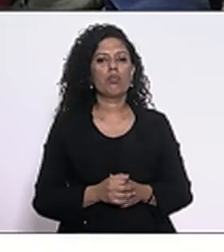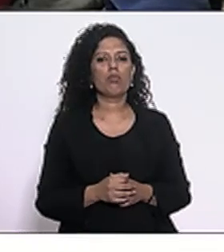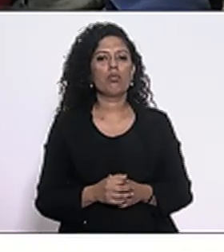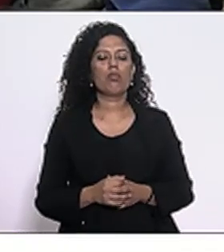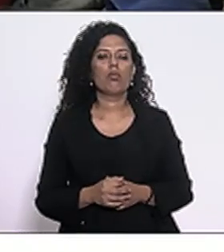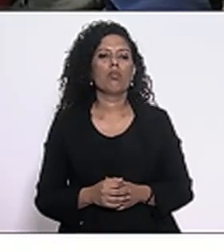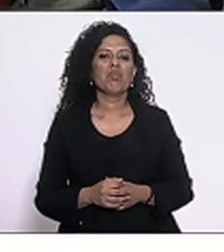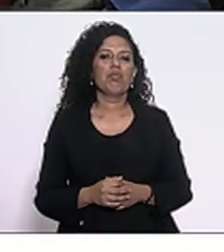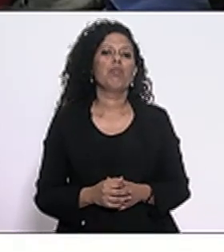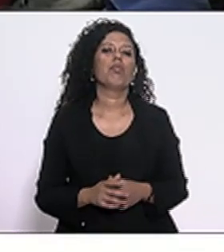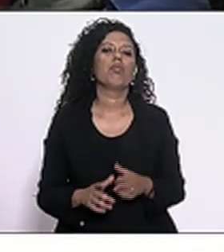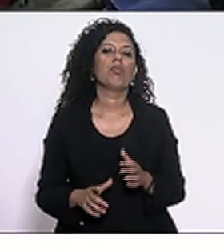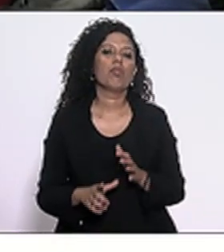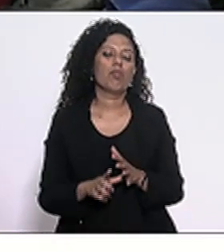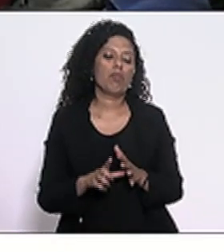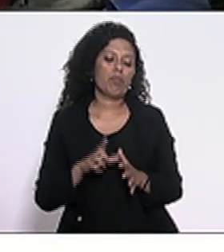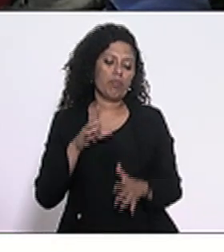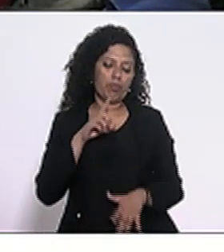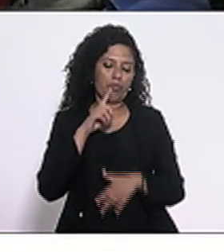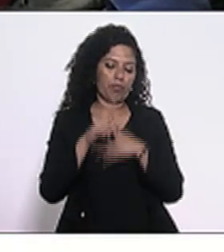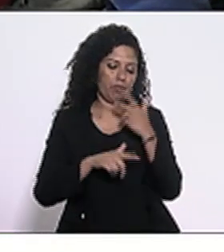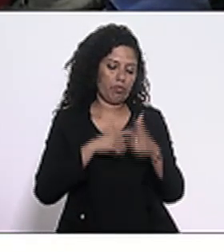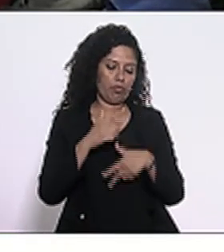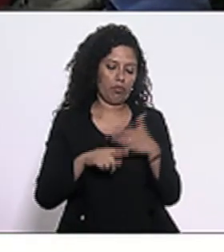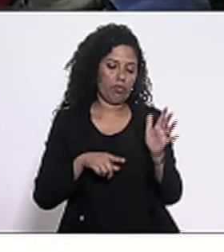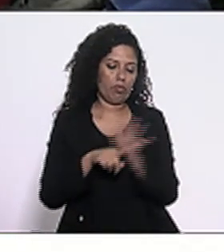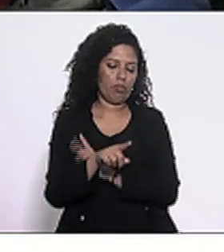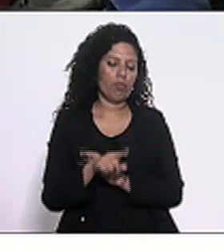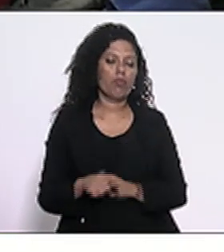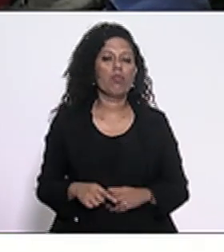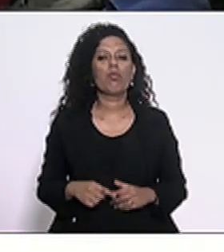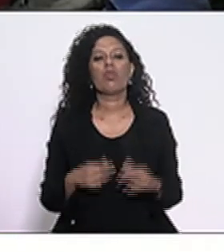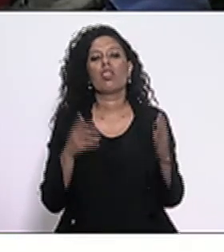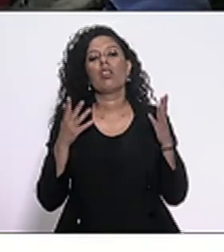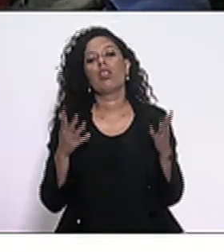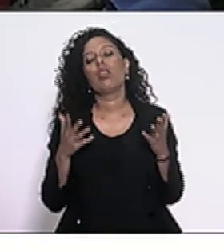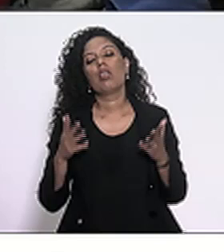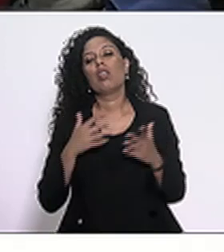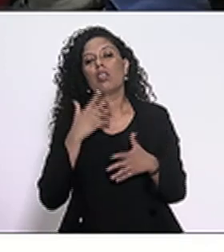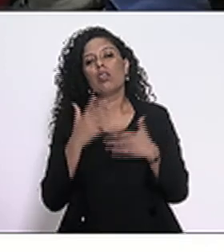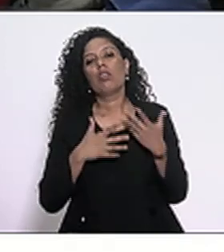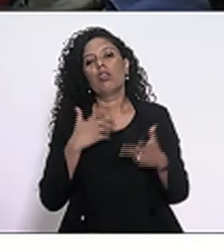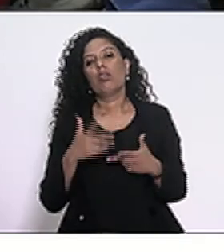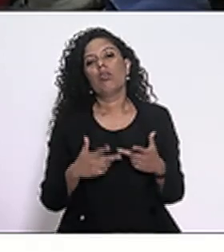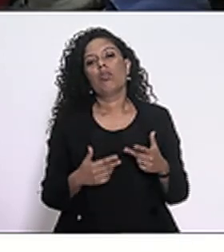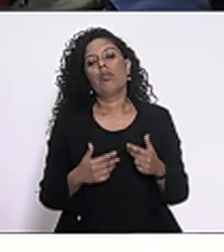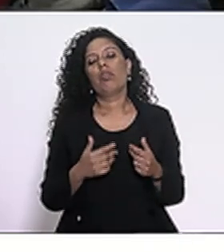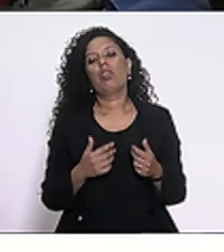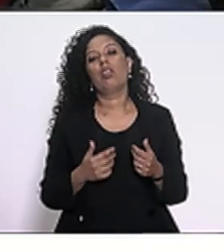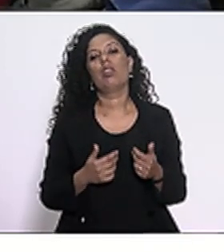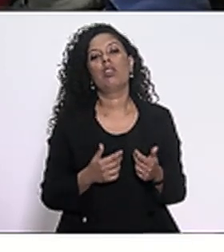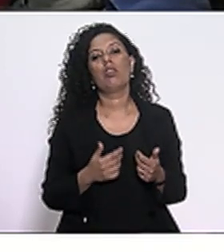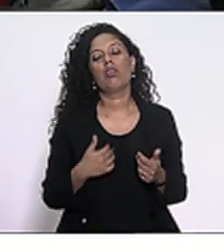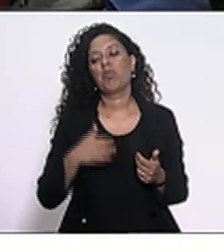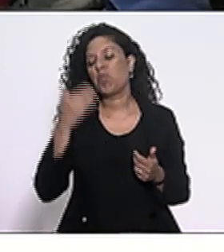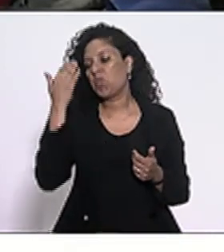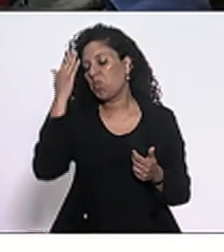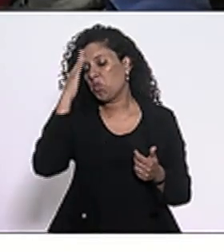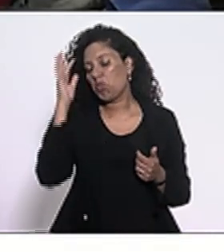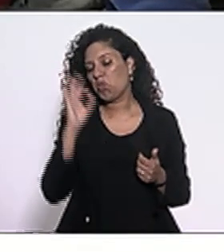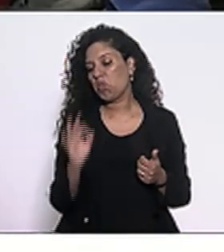Antes de fazer algumas perguntas, presidente, só colaborar. Eu realmente também não entendo